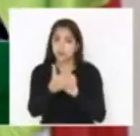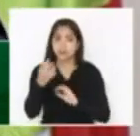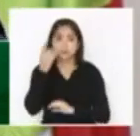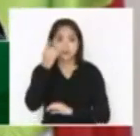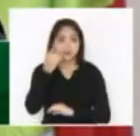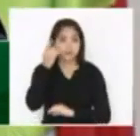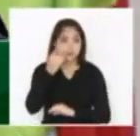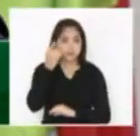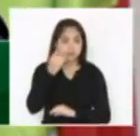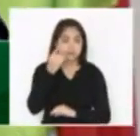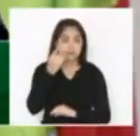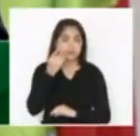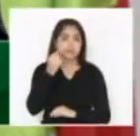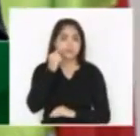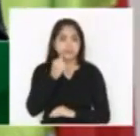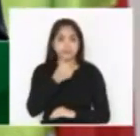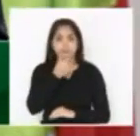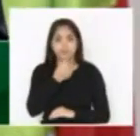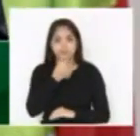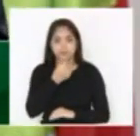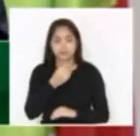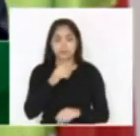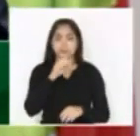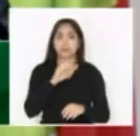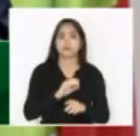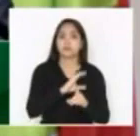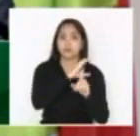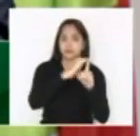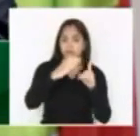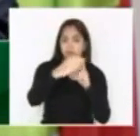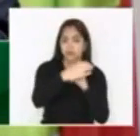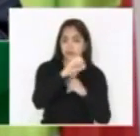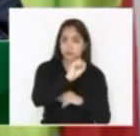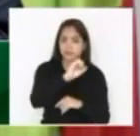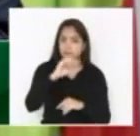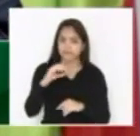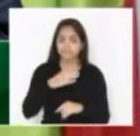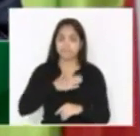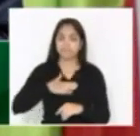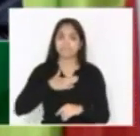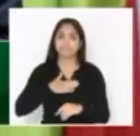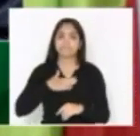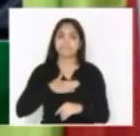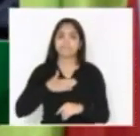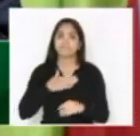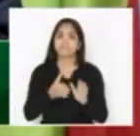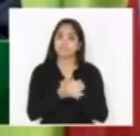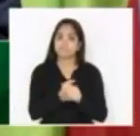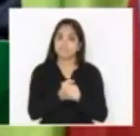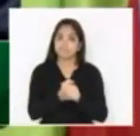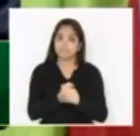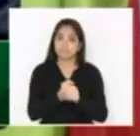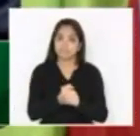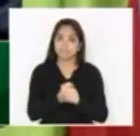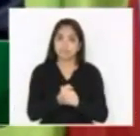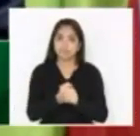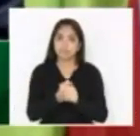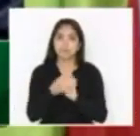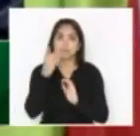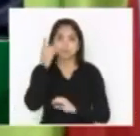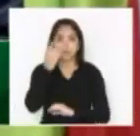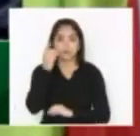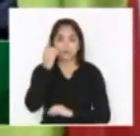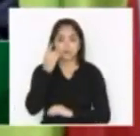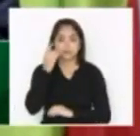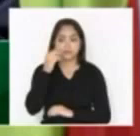deputadas, comunidade catarinense. Eu gostaria de saudar também o Narciso Parisotto, o nosso